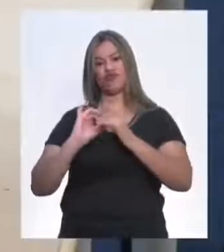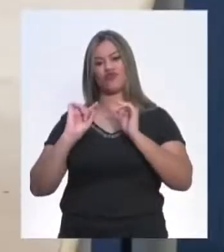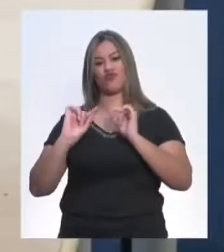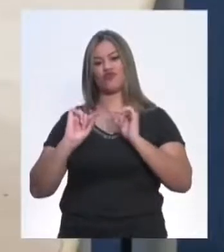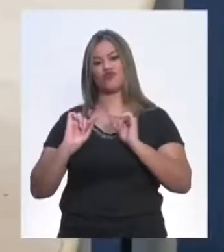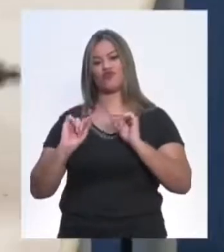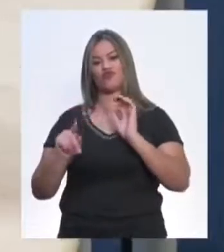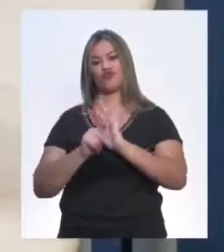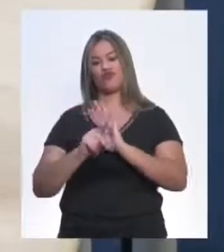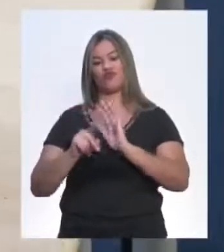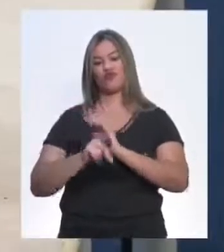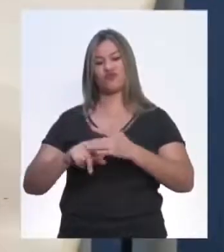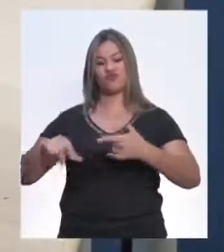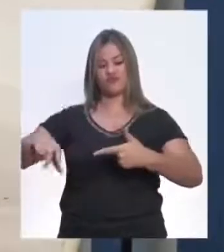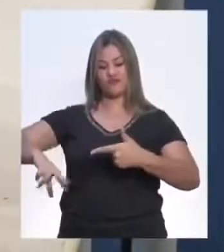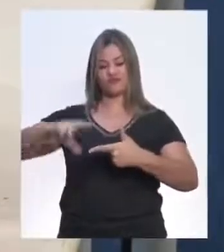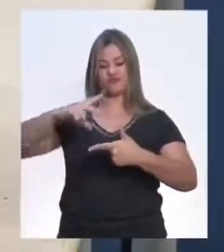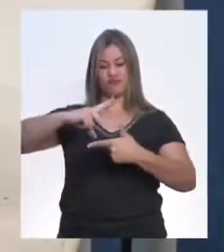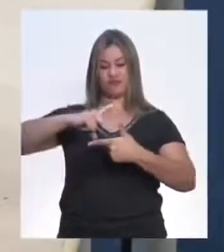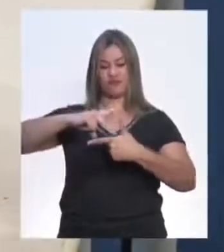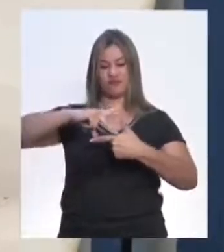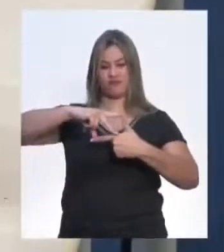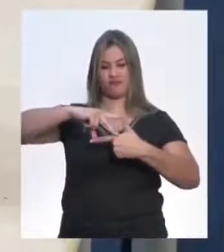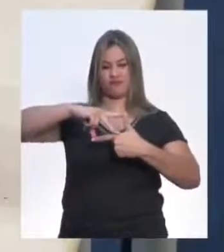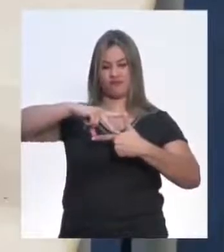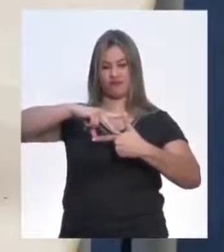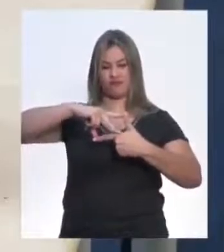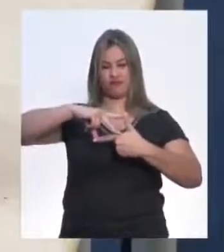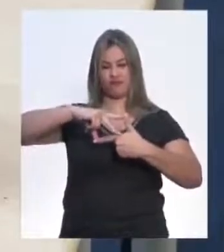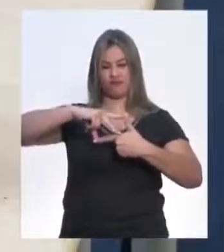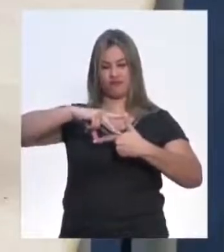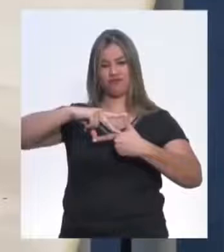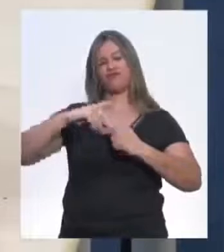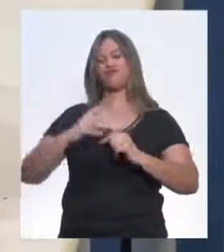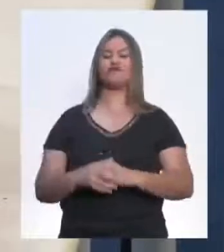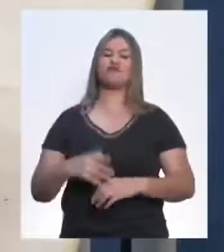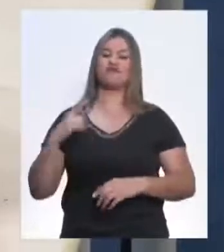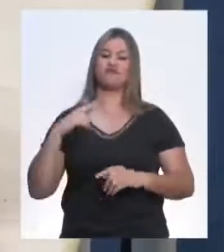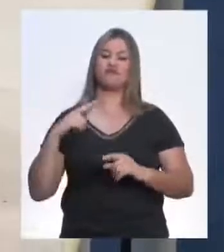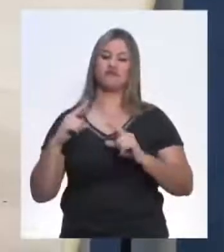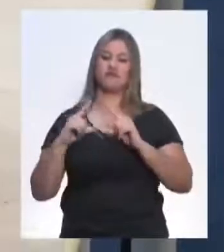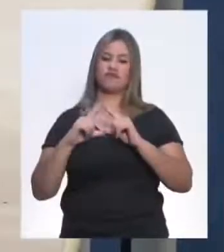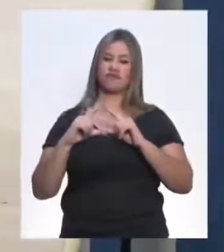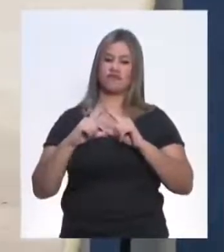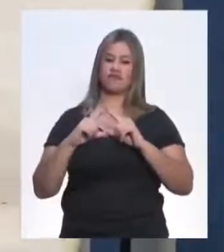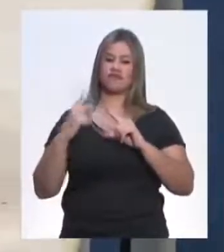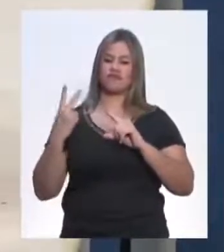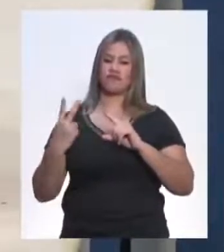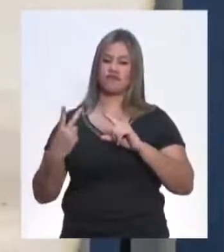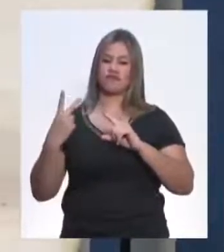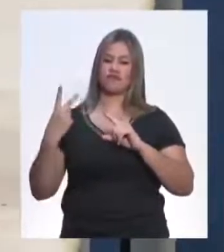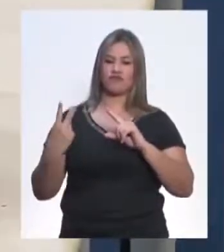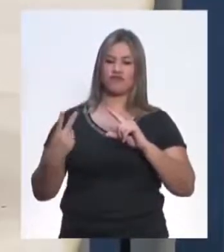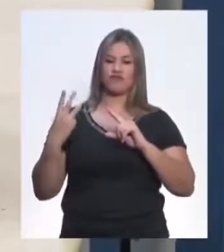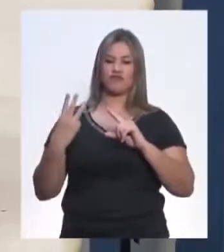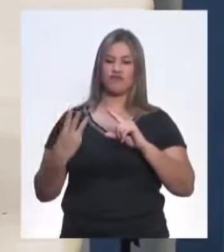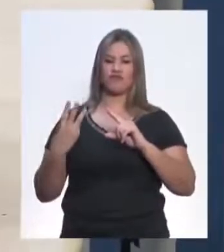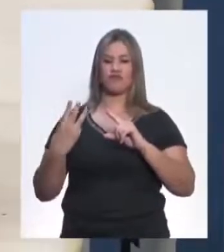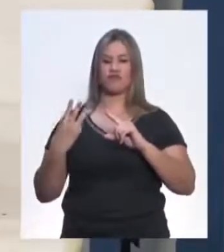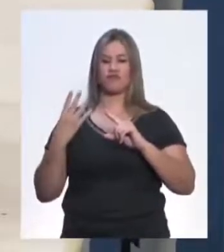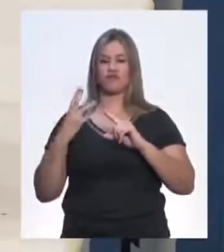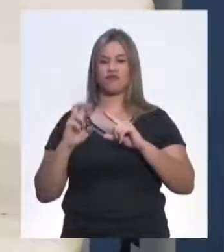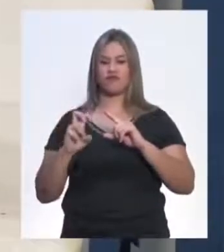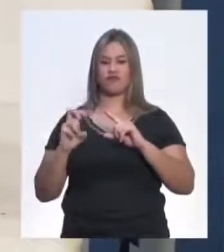as peças do Tangram. Então, eu vou ter os triângulos aqui, né? Vamos tentar contar. Então, 1, 2,